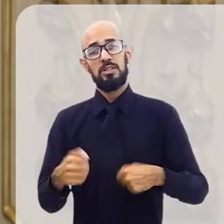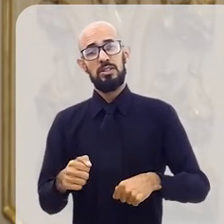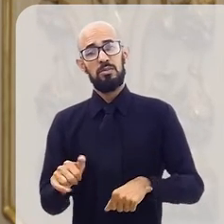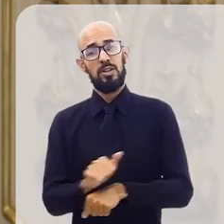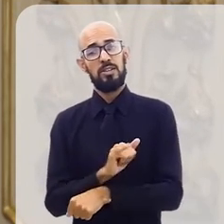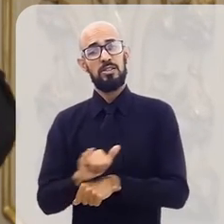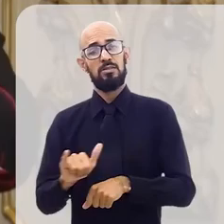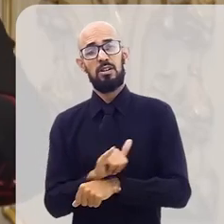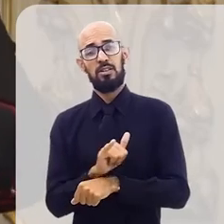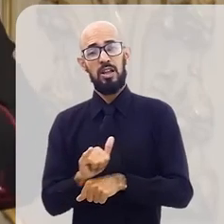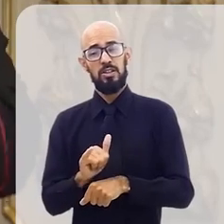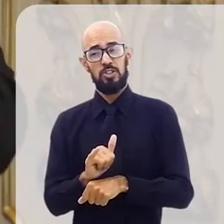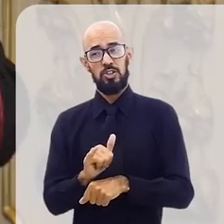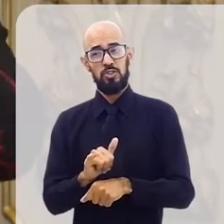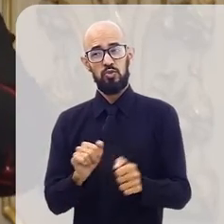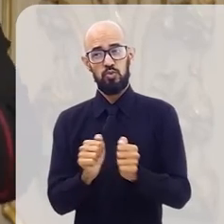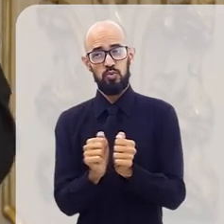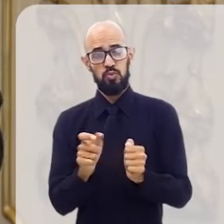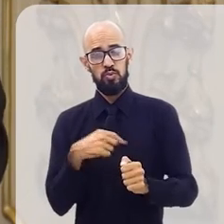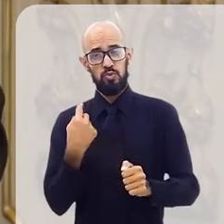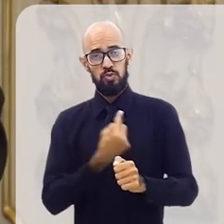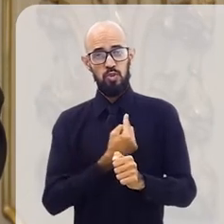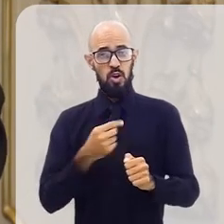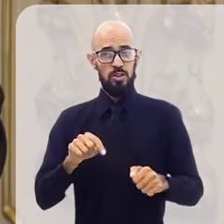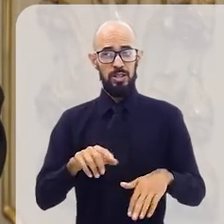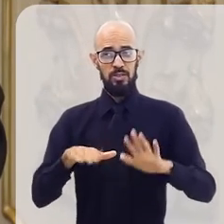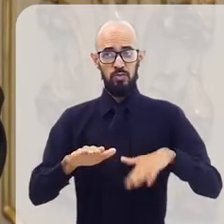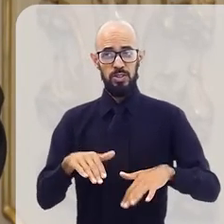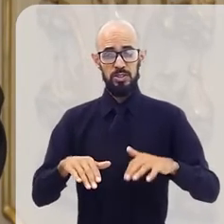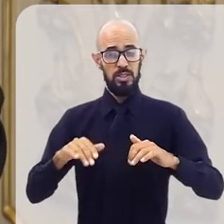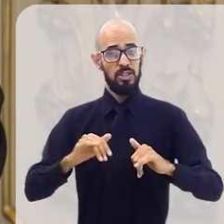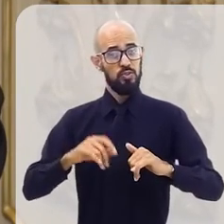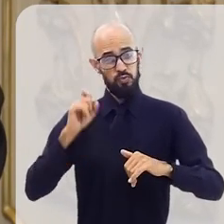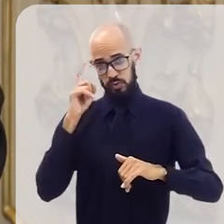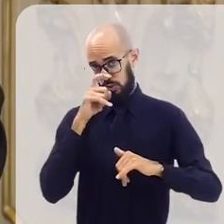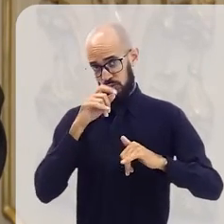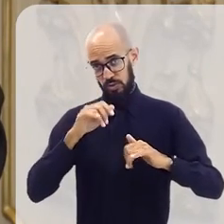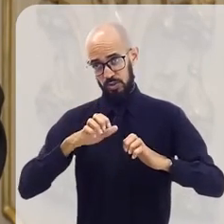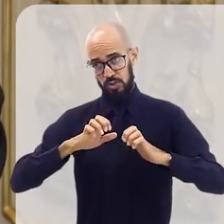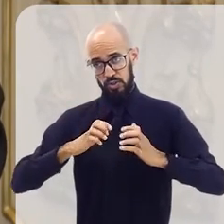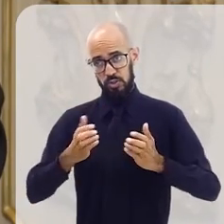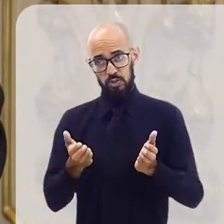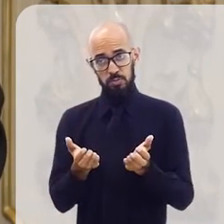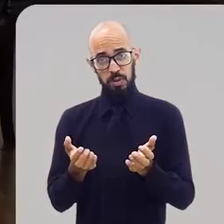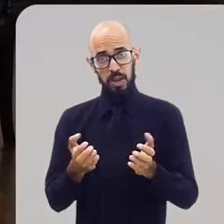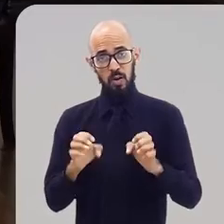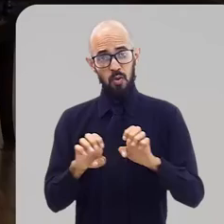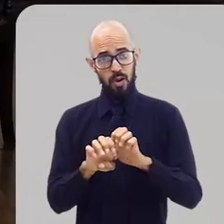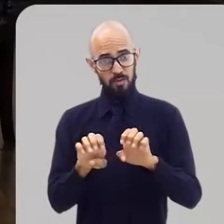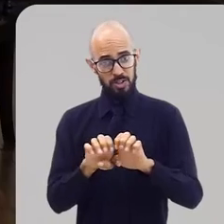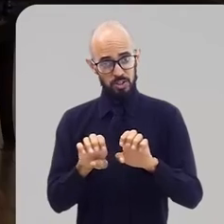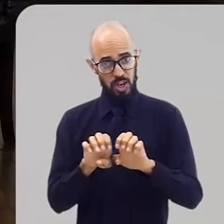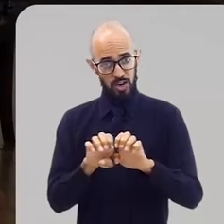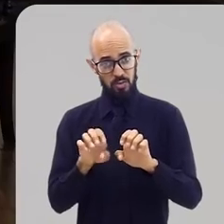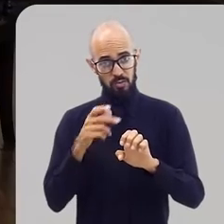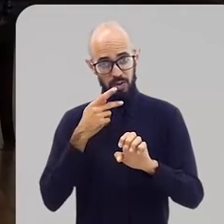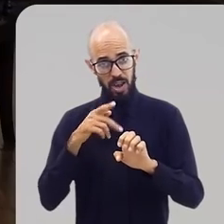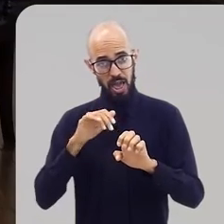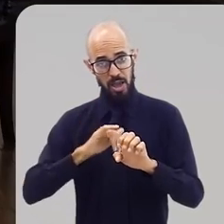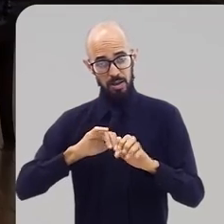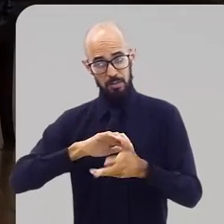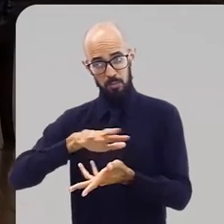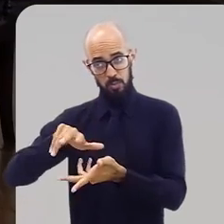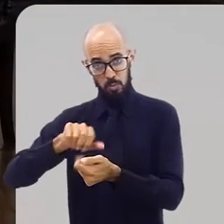tenha terça abertura não só entre nós é às vezes é muito difícil evangelizar na própria família é às vezes eu